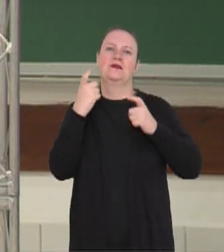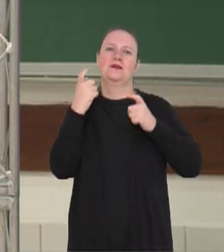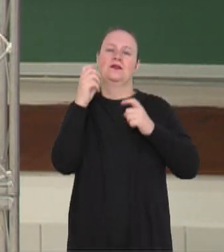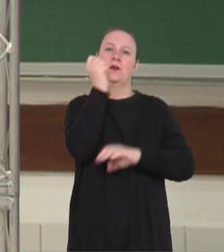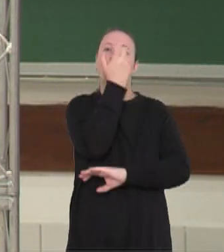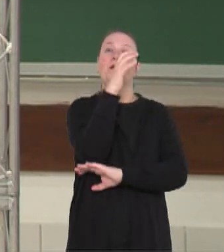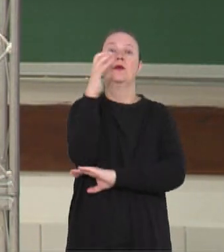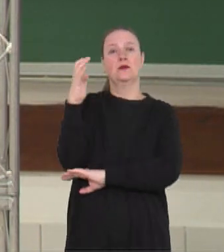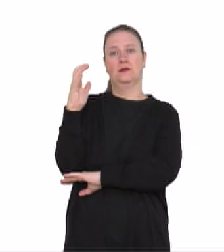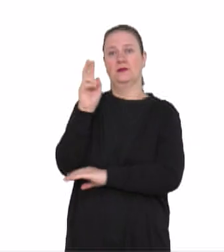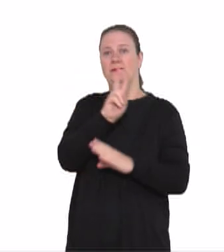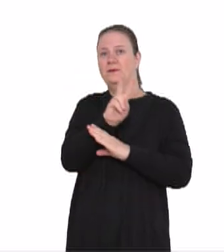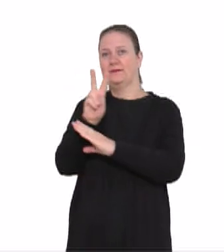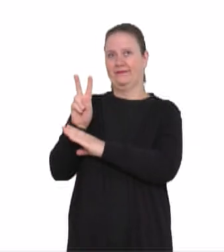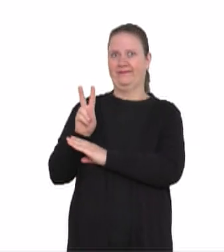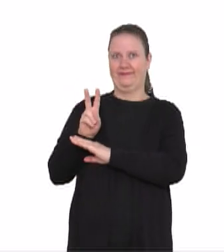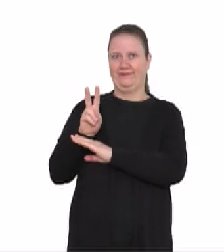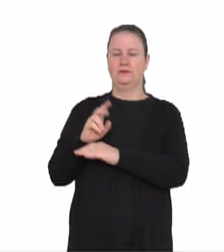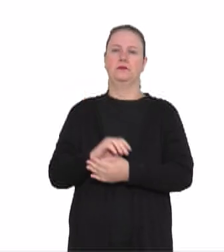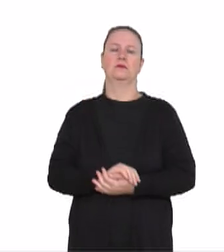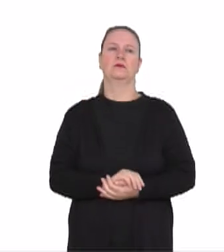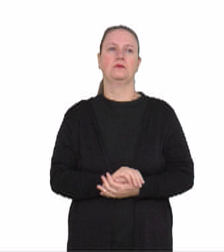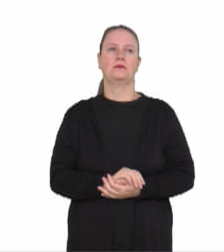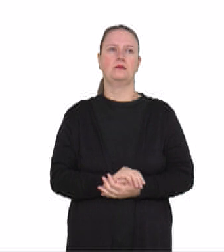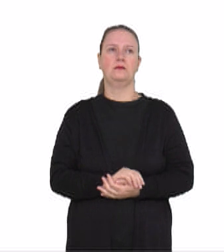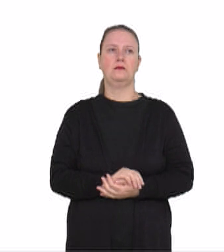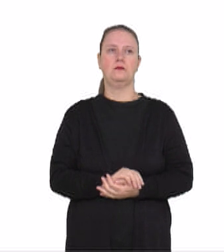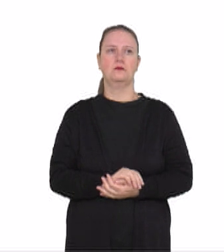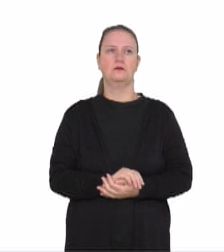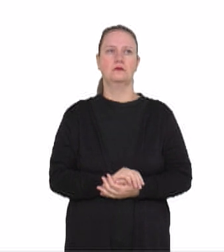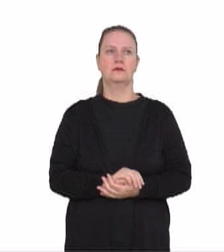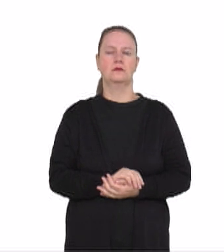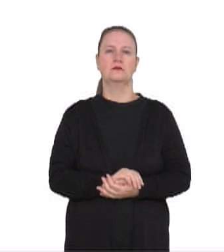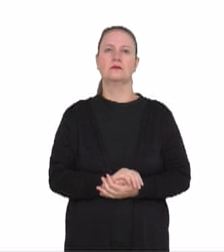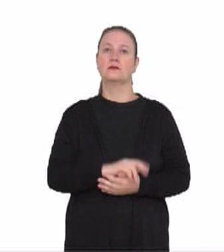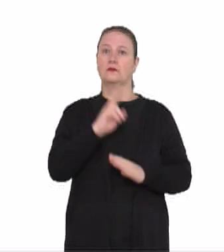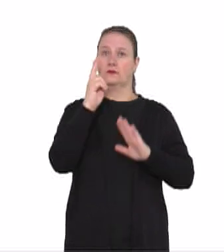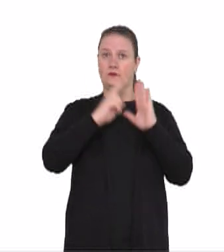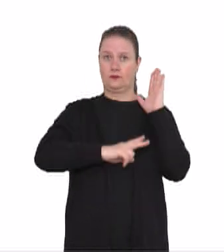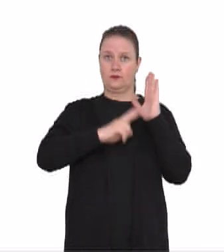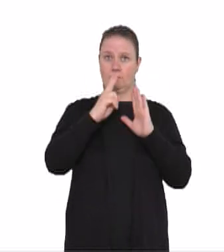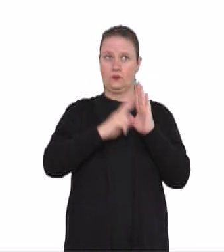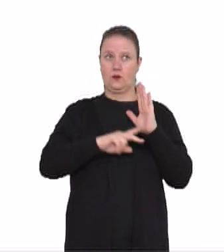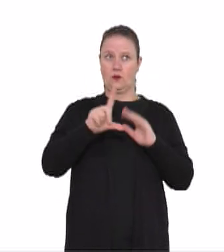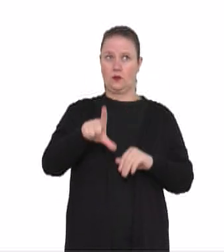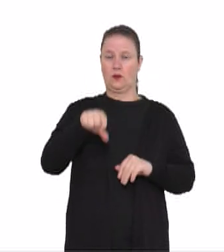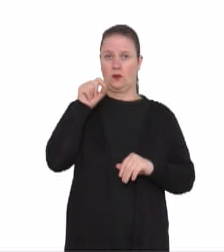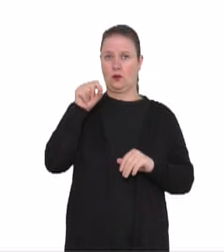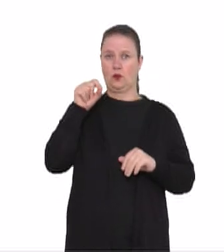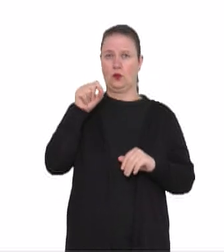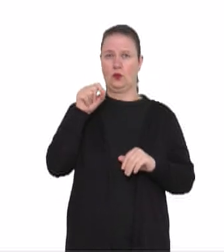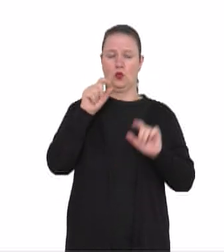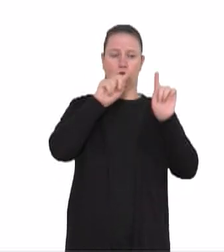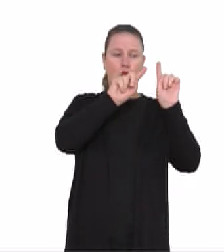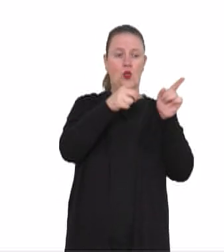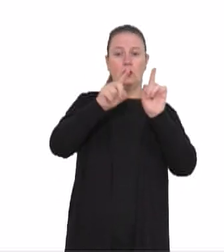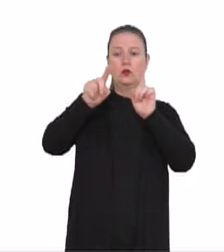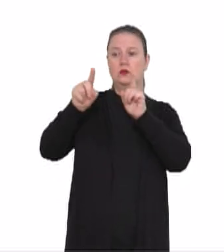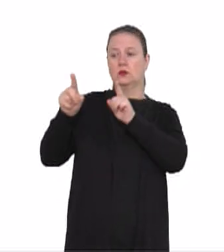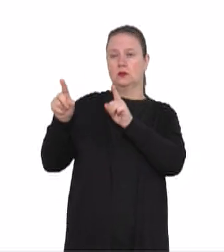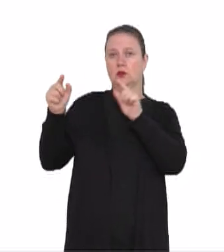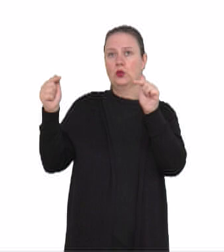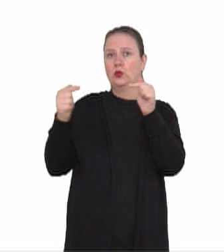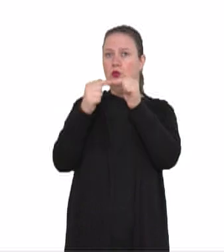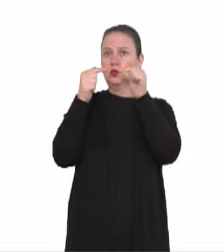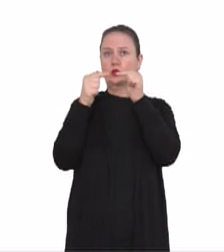ambiente. A próxima, number 7, diz, select the right alternative. Então, a gente tem que escolher a alternativa correta,